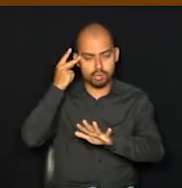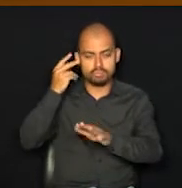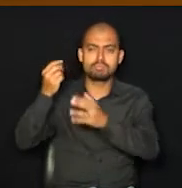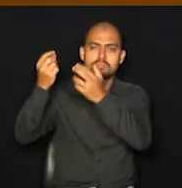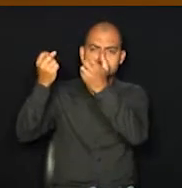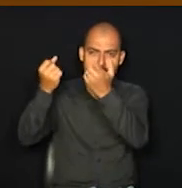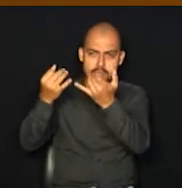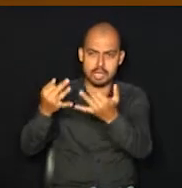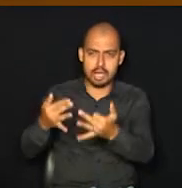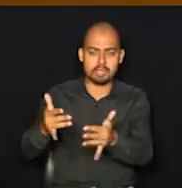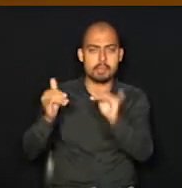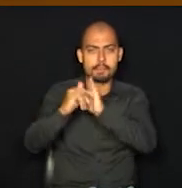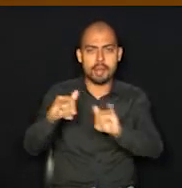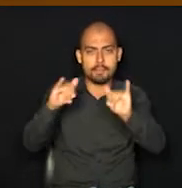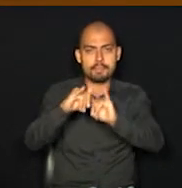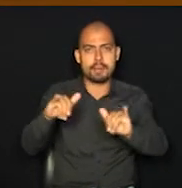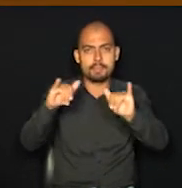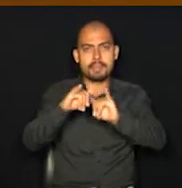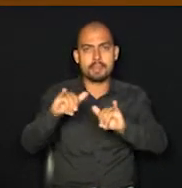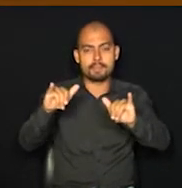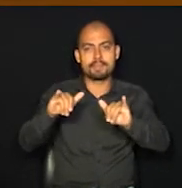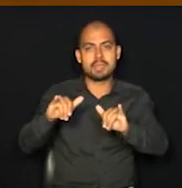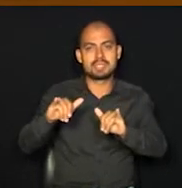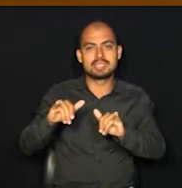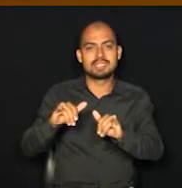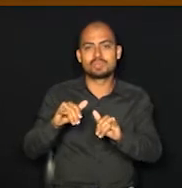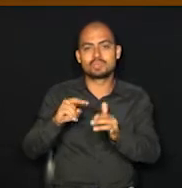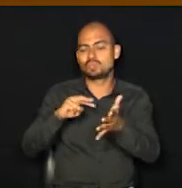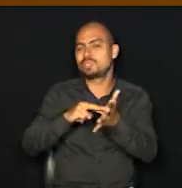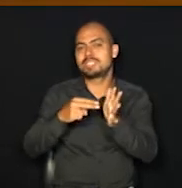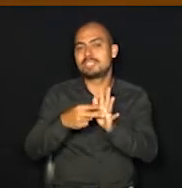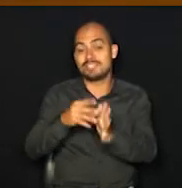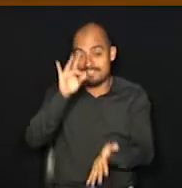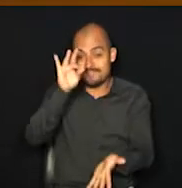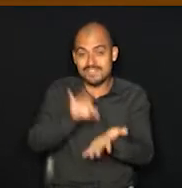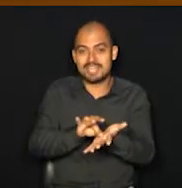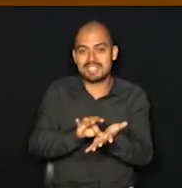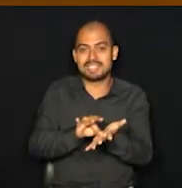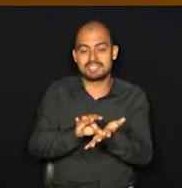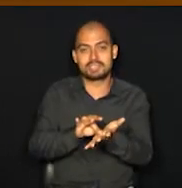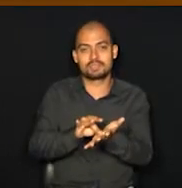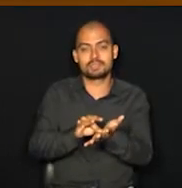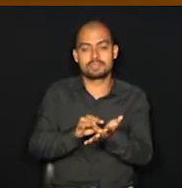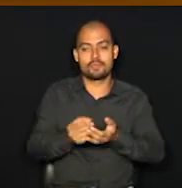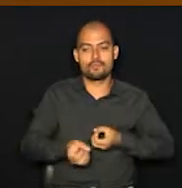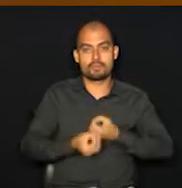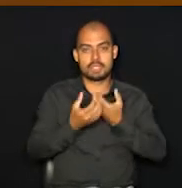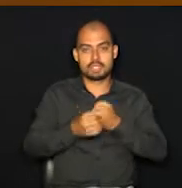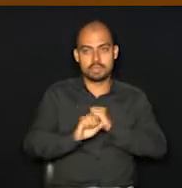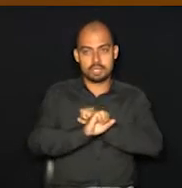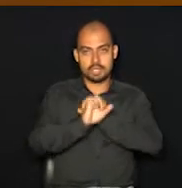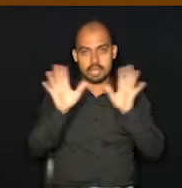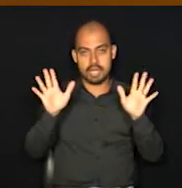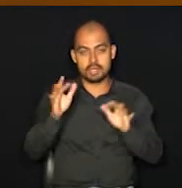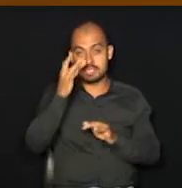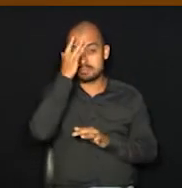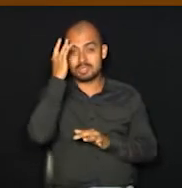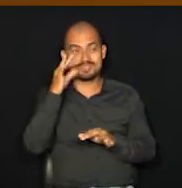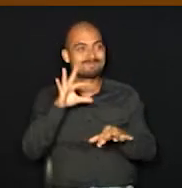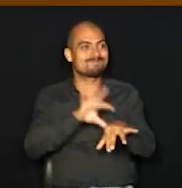e foram publicados não são sinais conclusivos. Eu quero deixar bem claro isso. Há uma